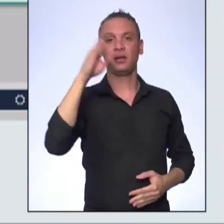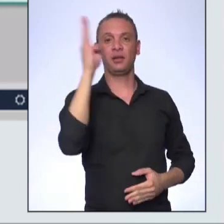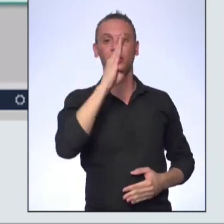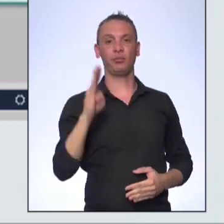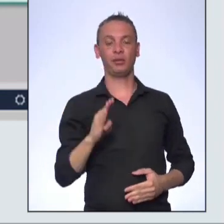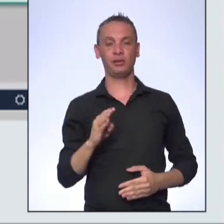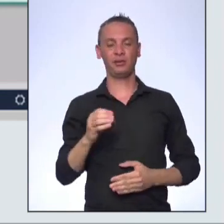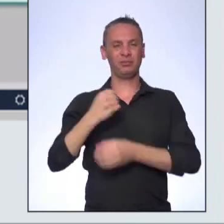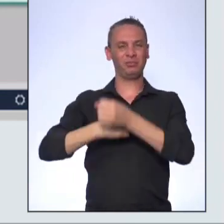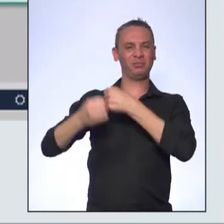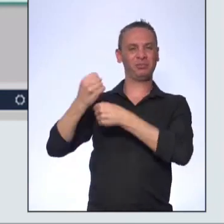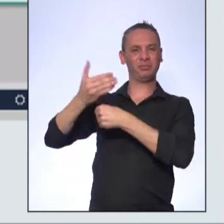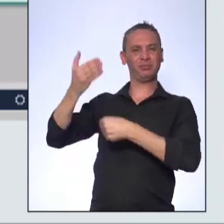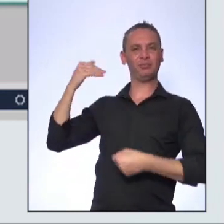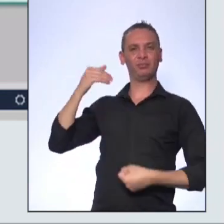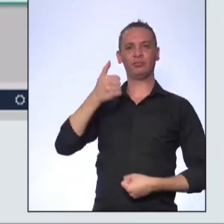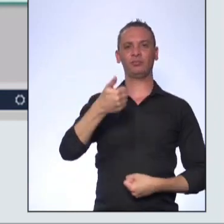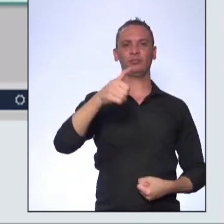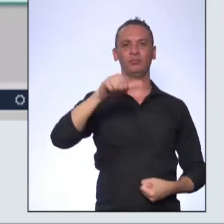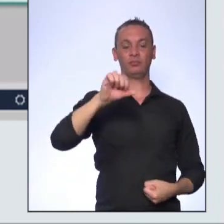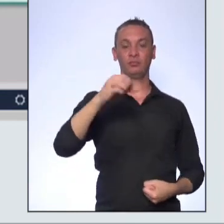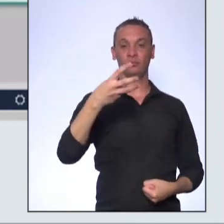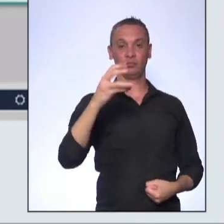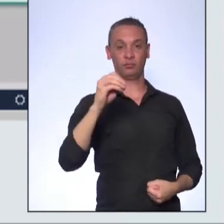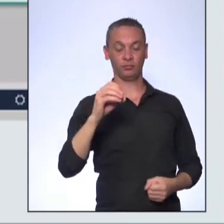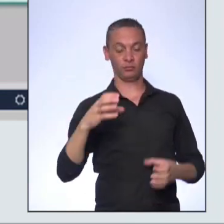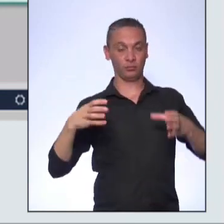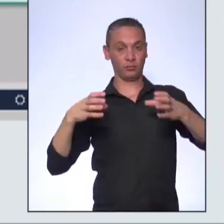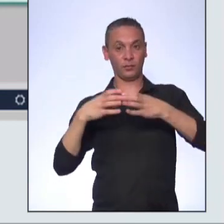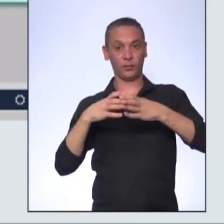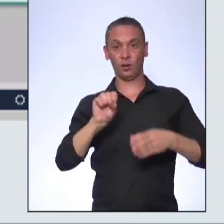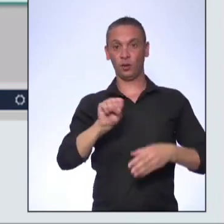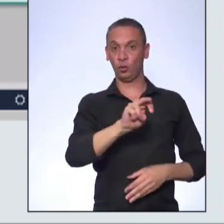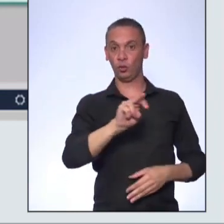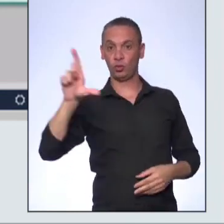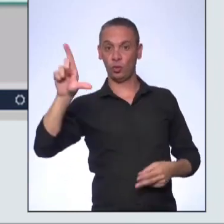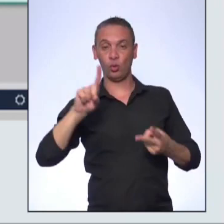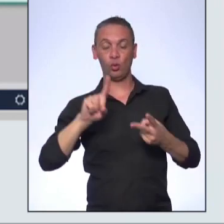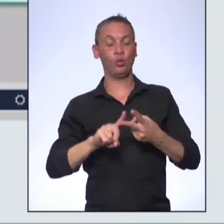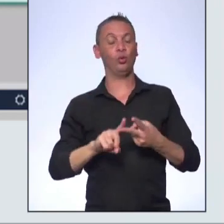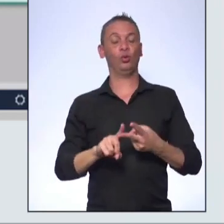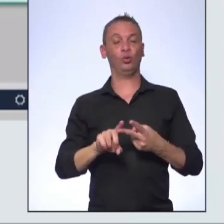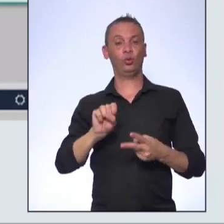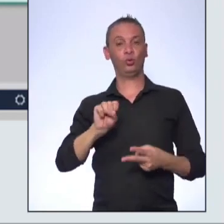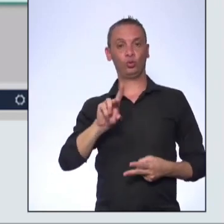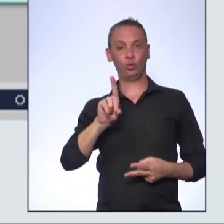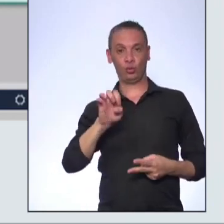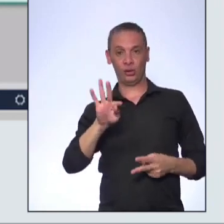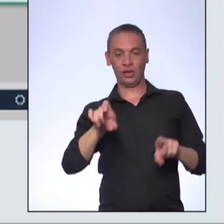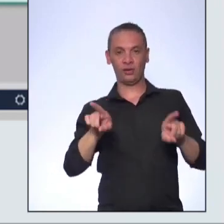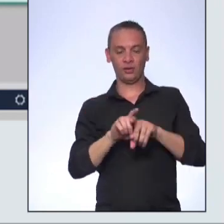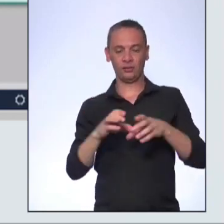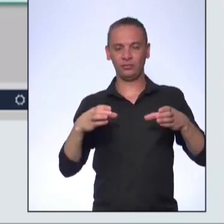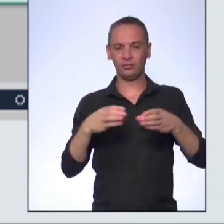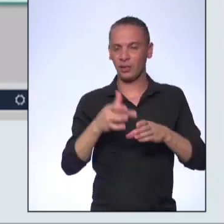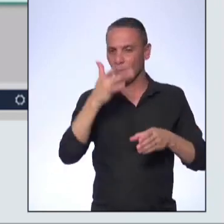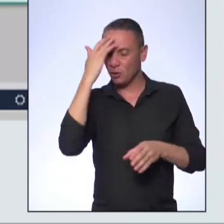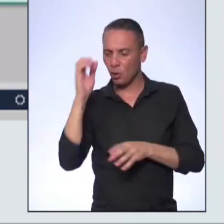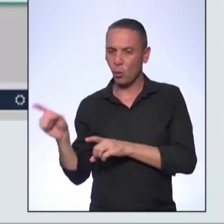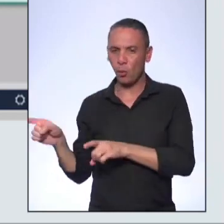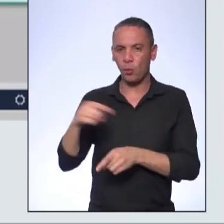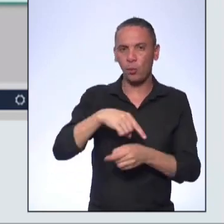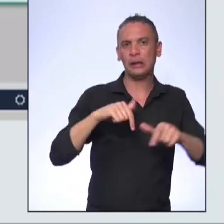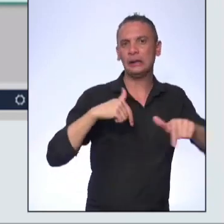de 1930. As regiões Sul e Sudeste passaram a atrair intensamente a mão de obra do trabalhador